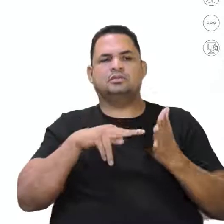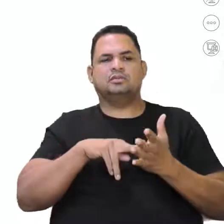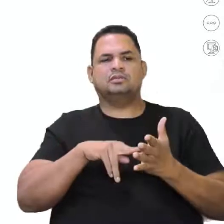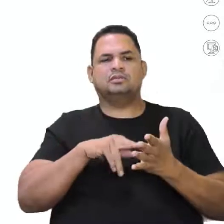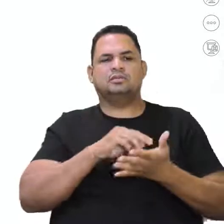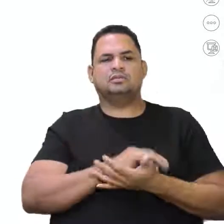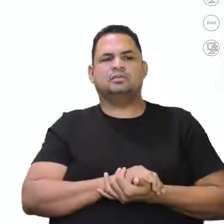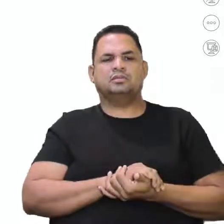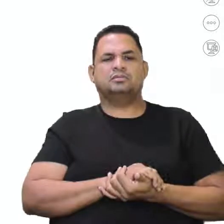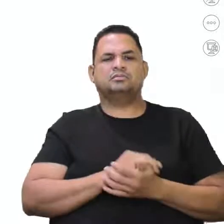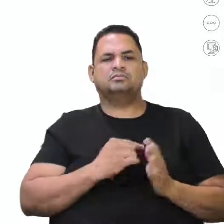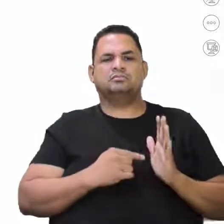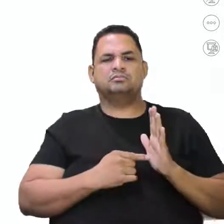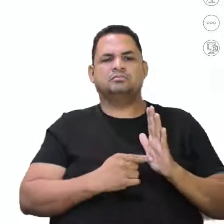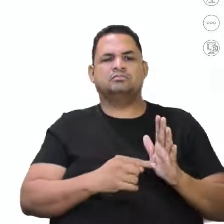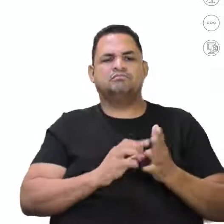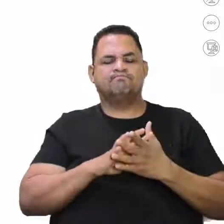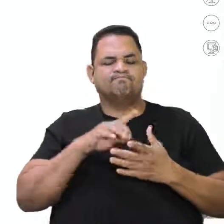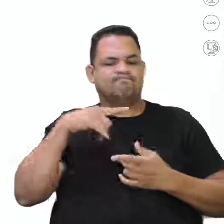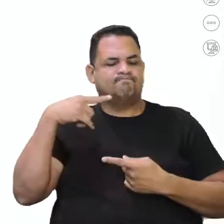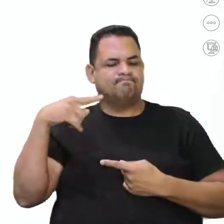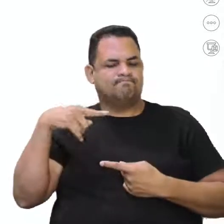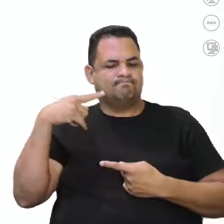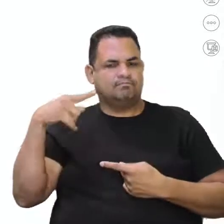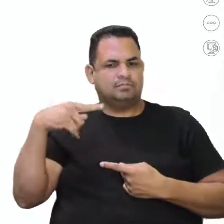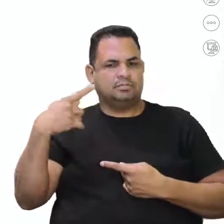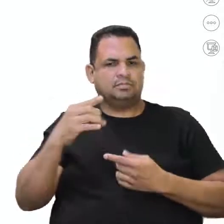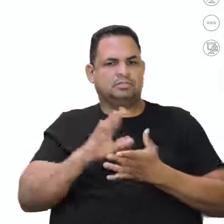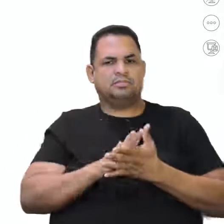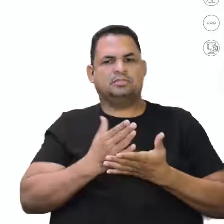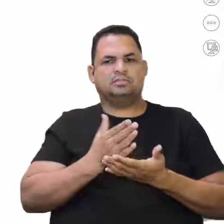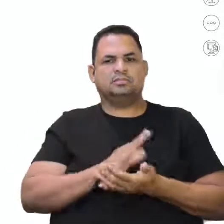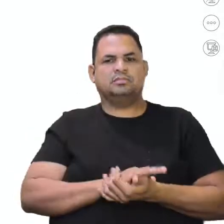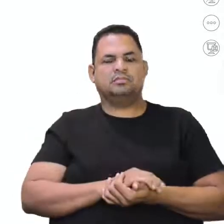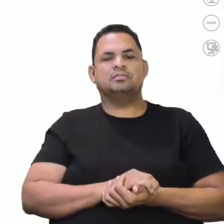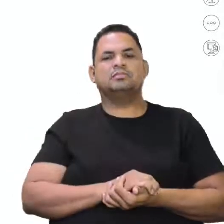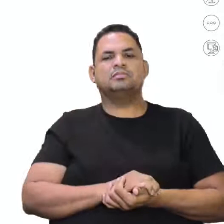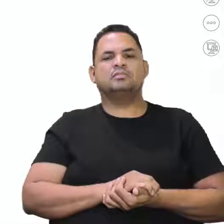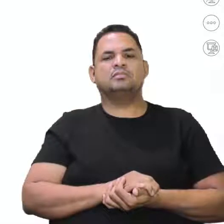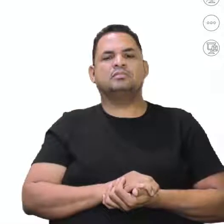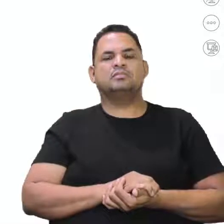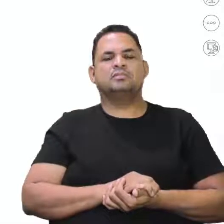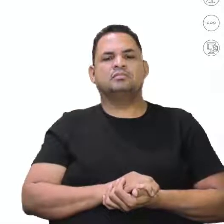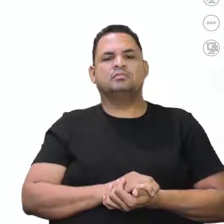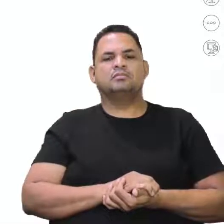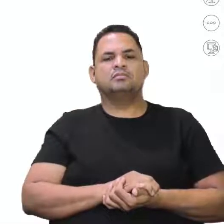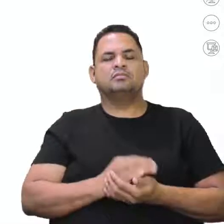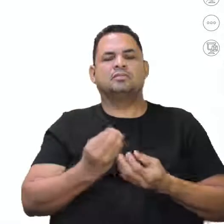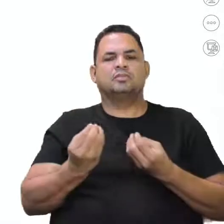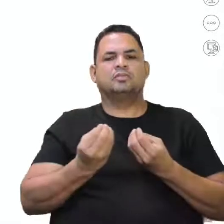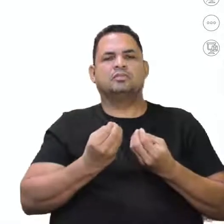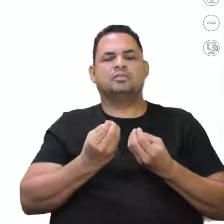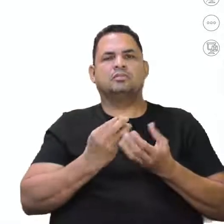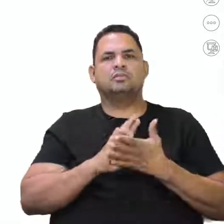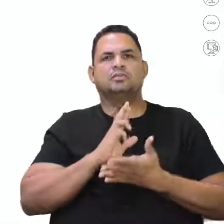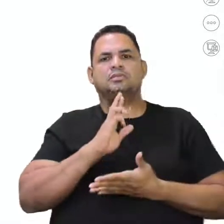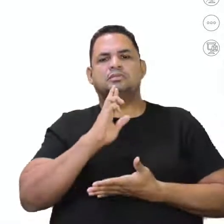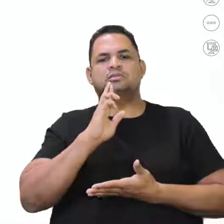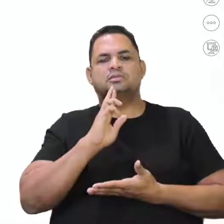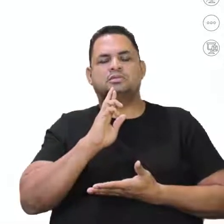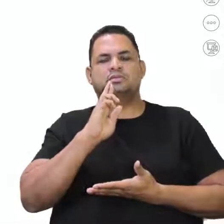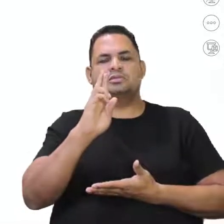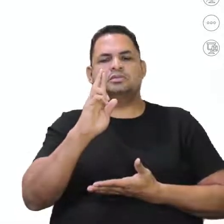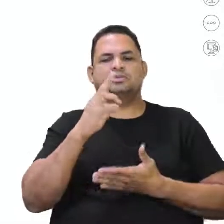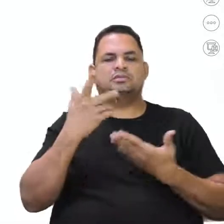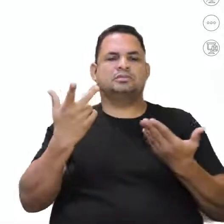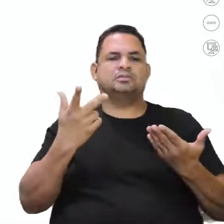quê? Expressa ideia de consequência, equivalente a as a result. Como resultado e